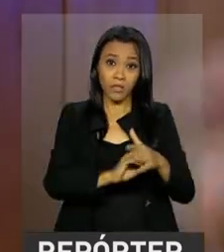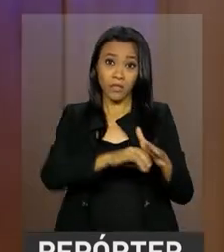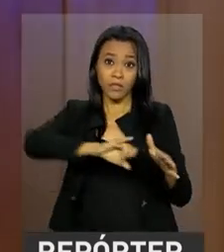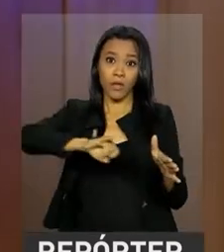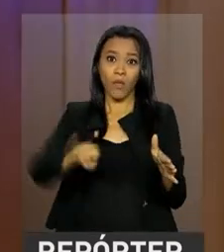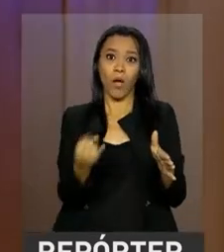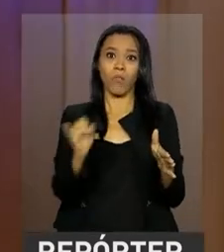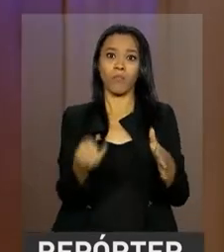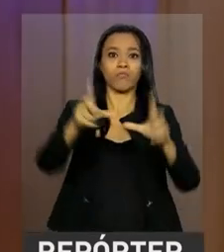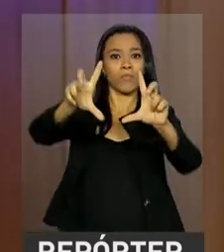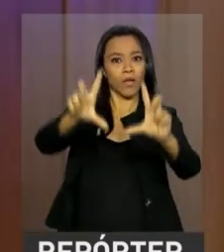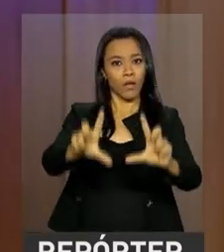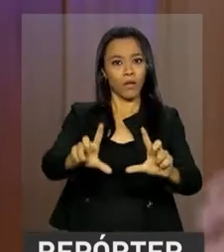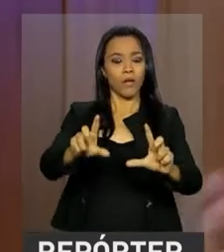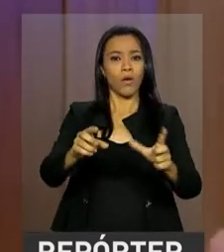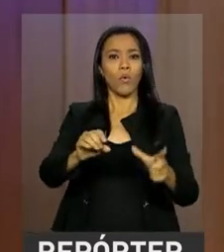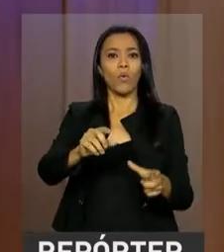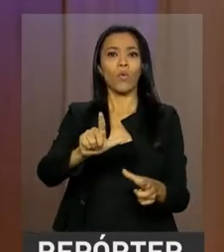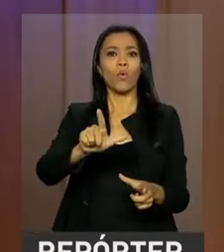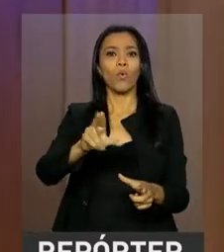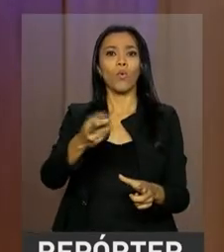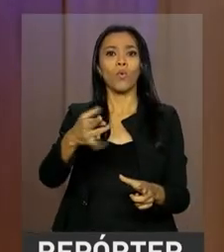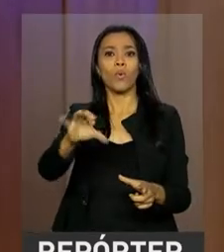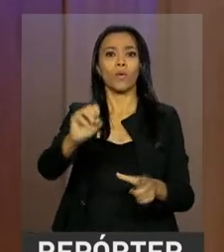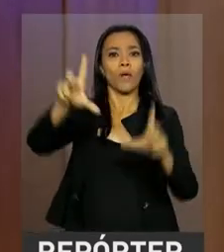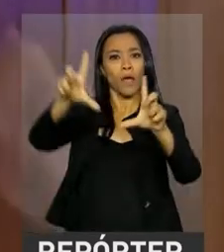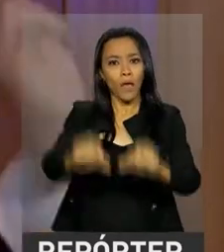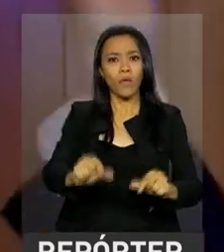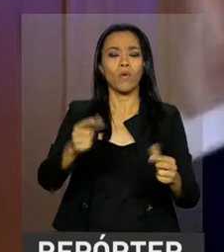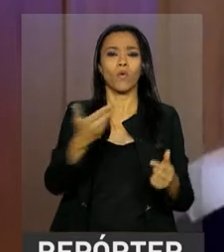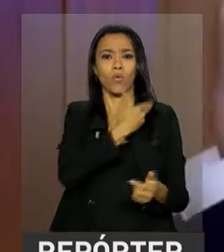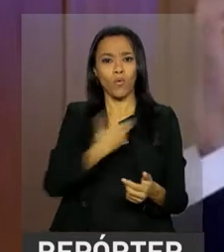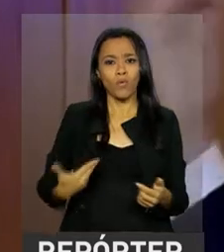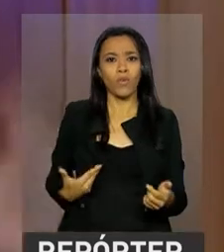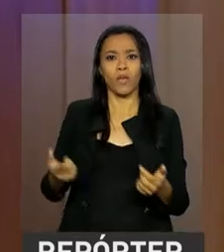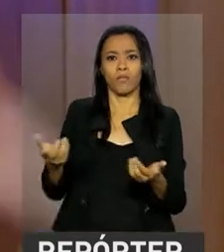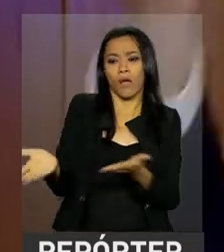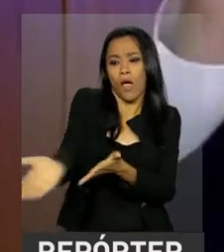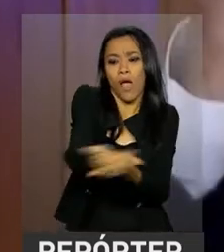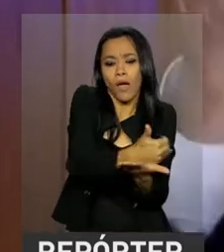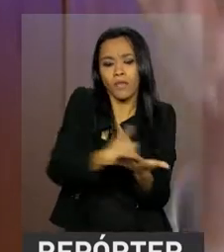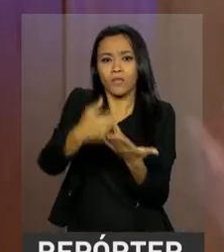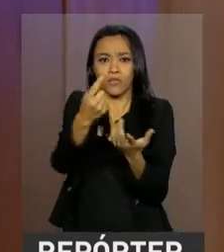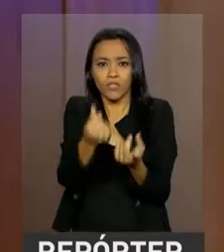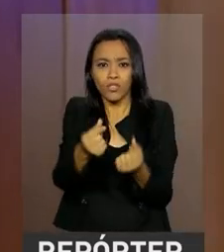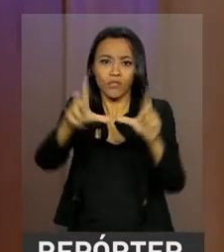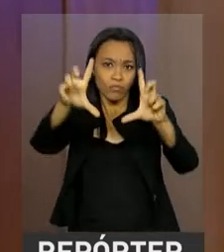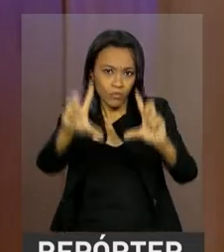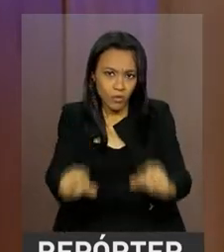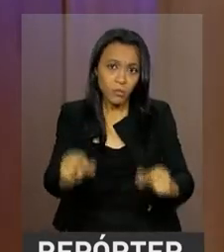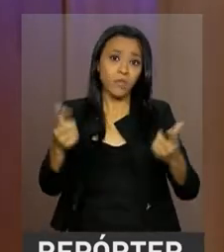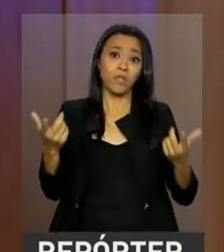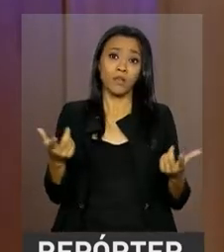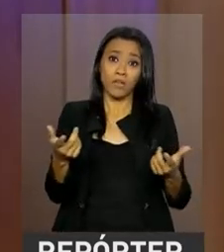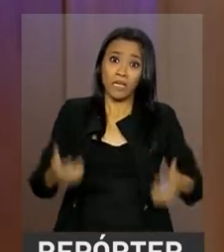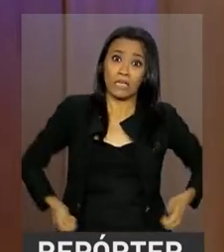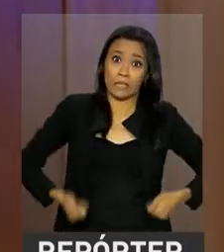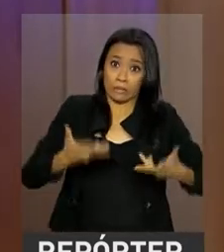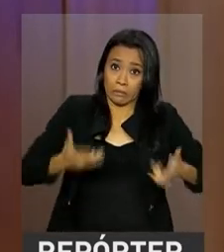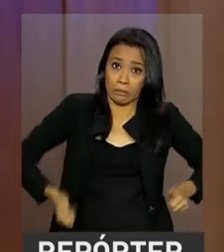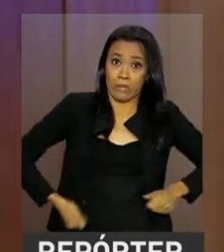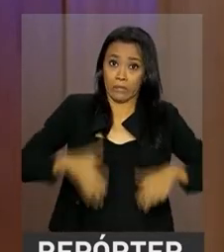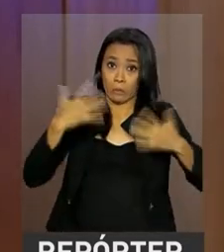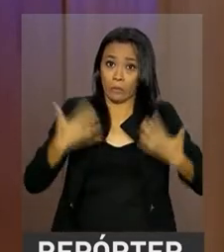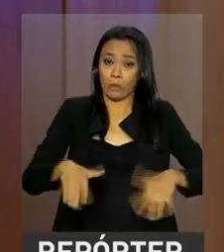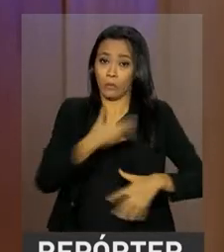resultado do governo caiu de arrecadação o governo aumentou nos últimos anos muita despesa e isso fez com que o